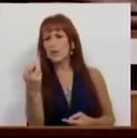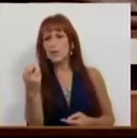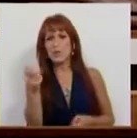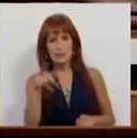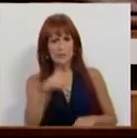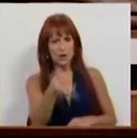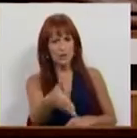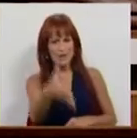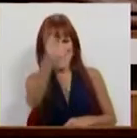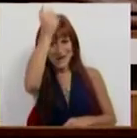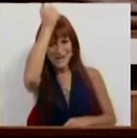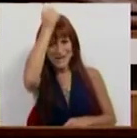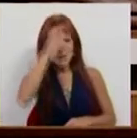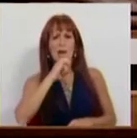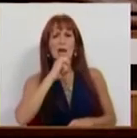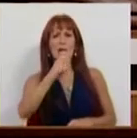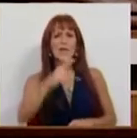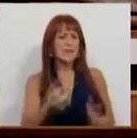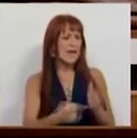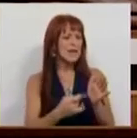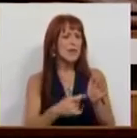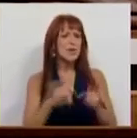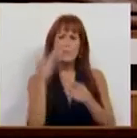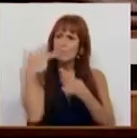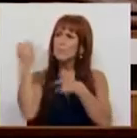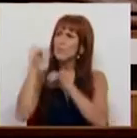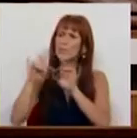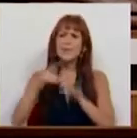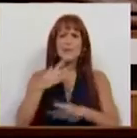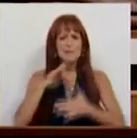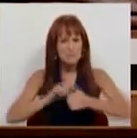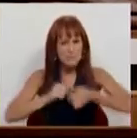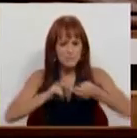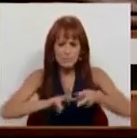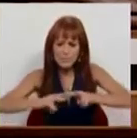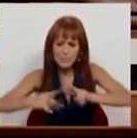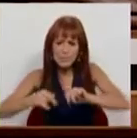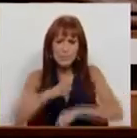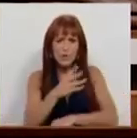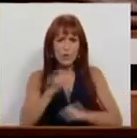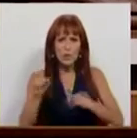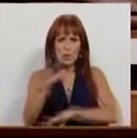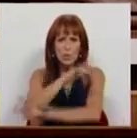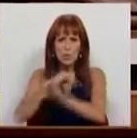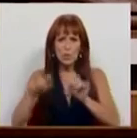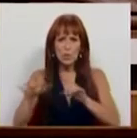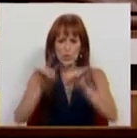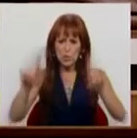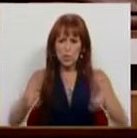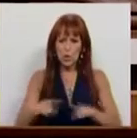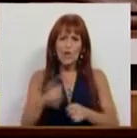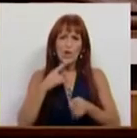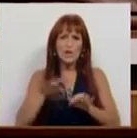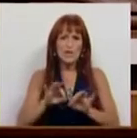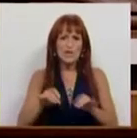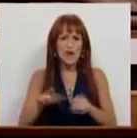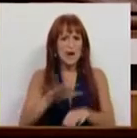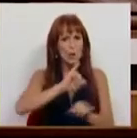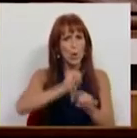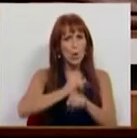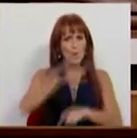e em 2015. Alertámos para a necessidade de suportar de forma adequada a transição entre quadros comunitários. Mais uma vez, como noutros domínios,